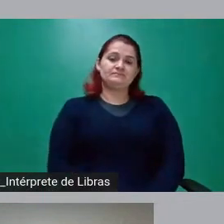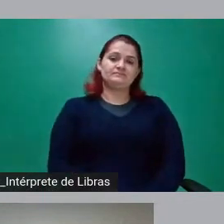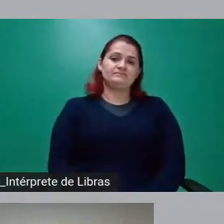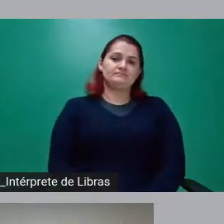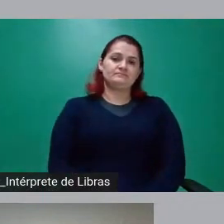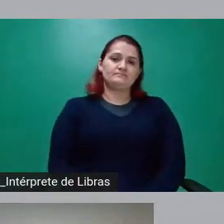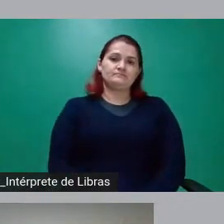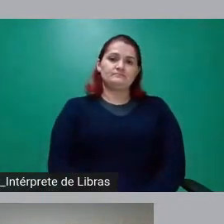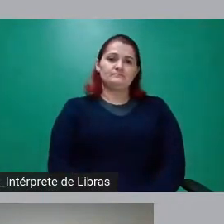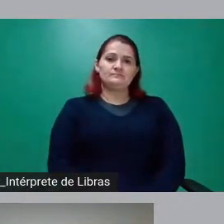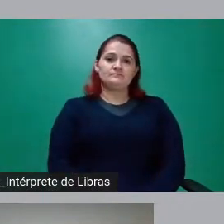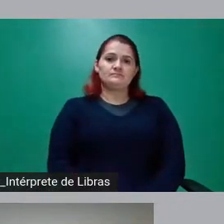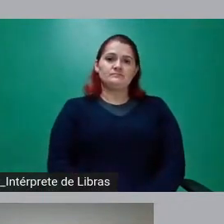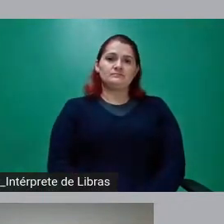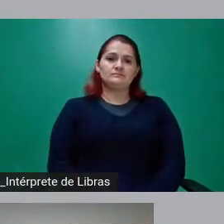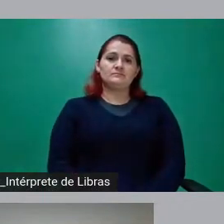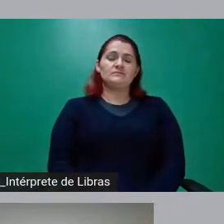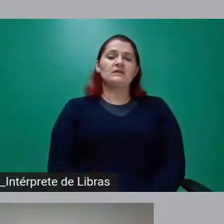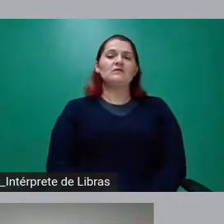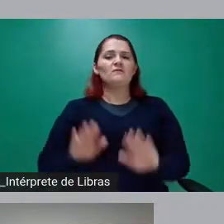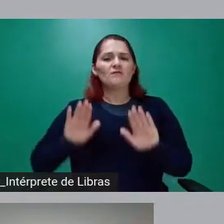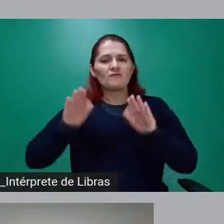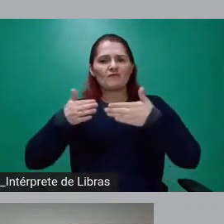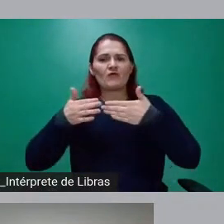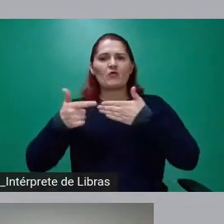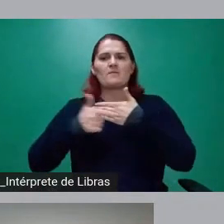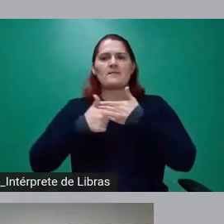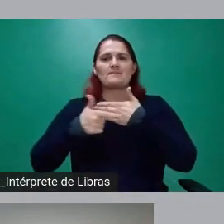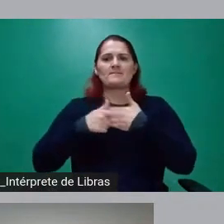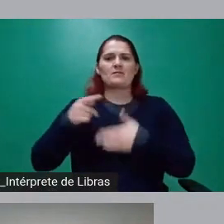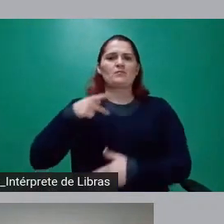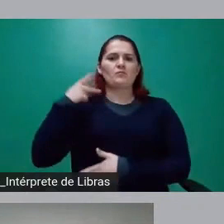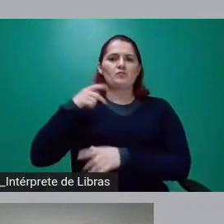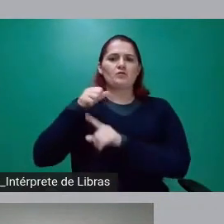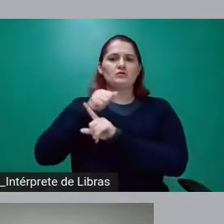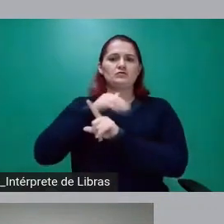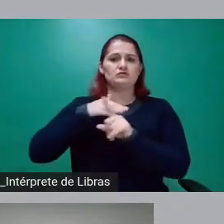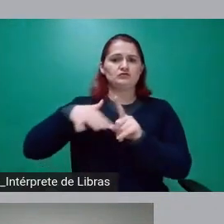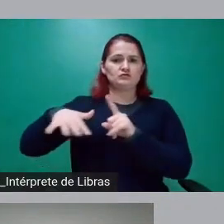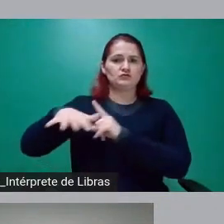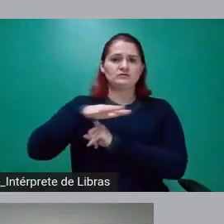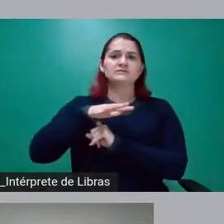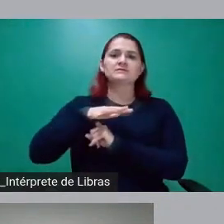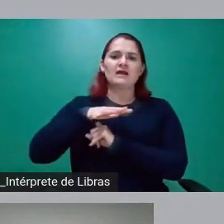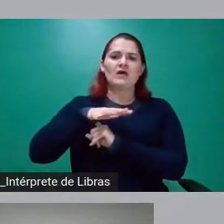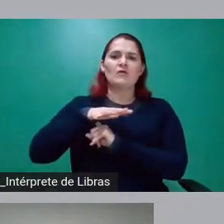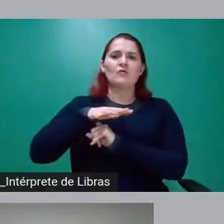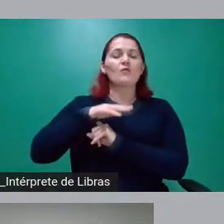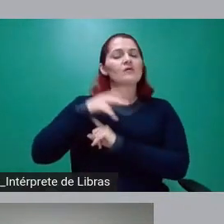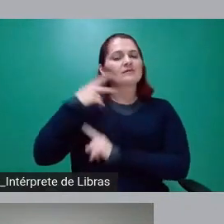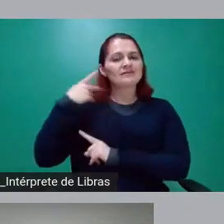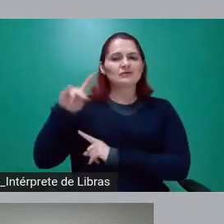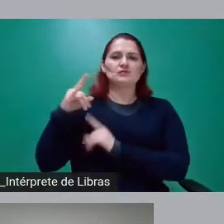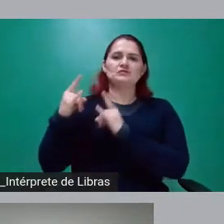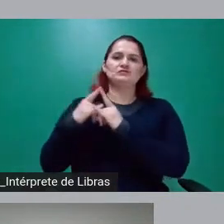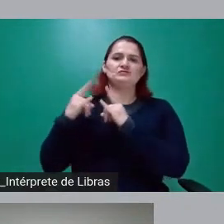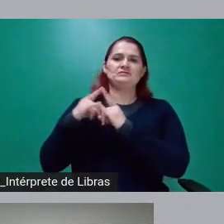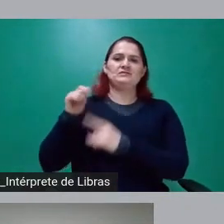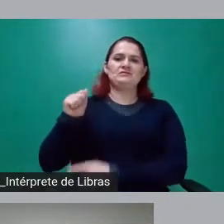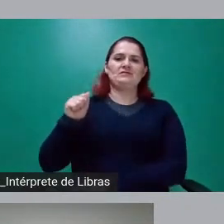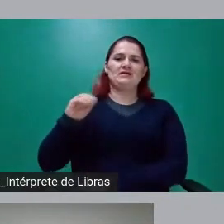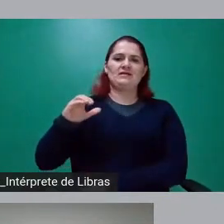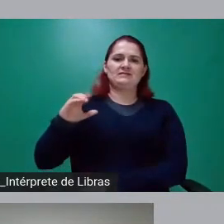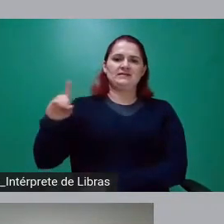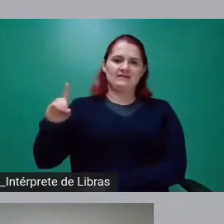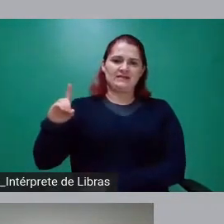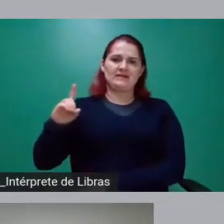enfatizo o papel político, e social desta entidade que a senhora